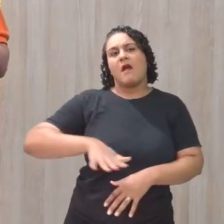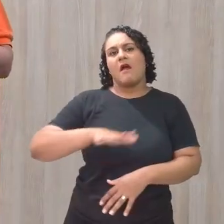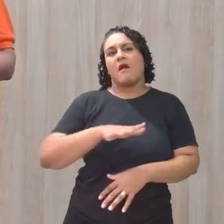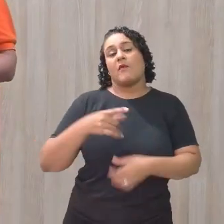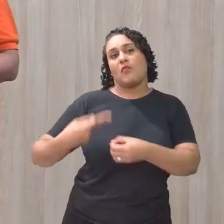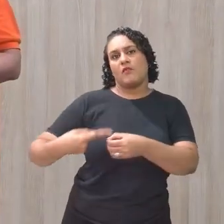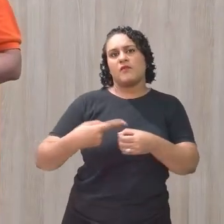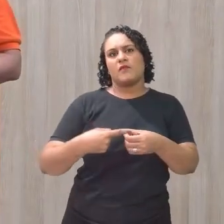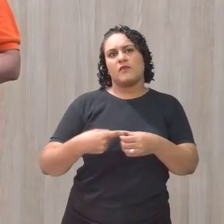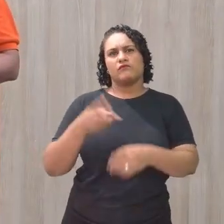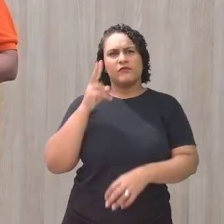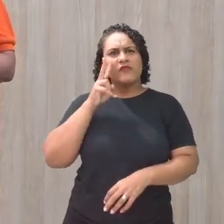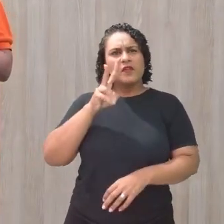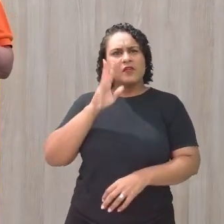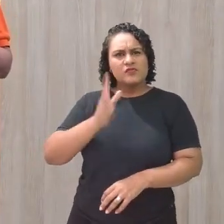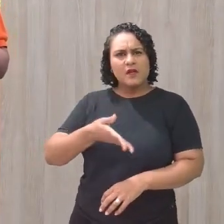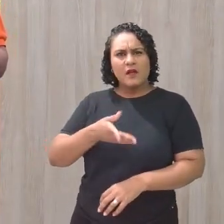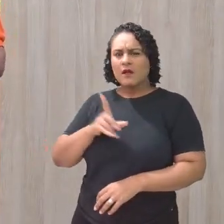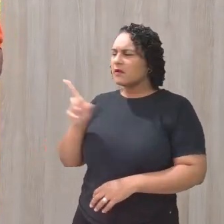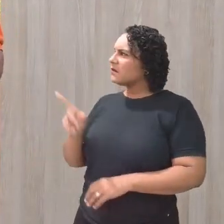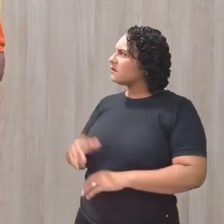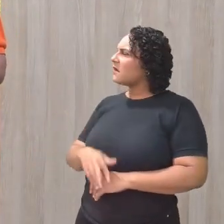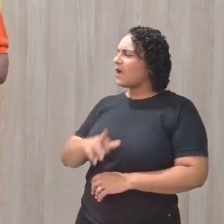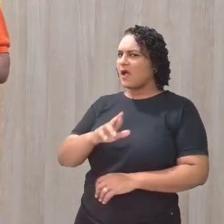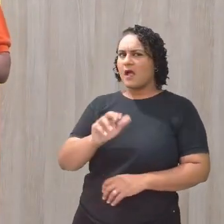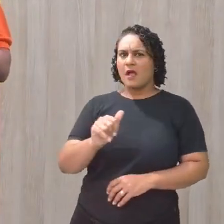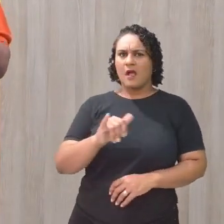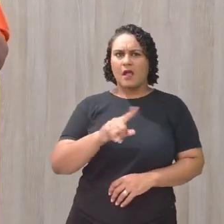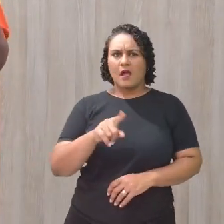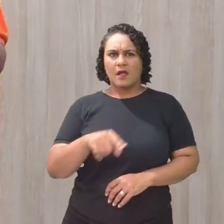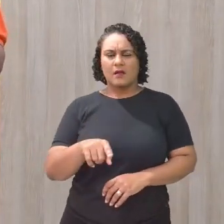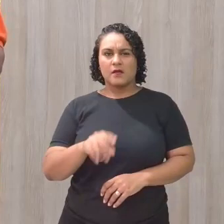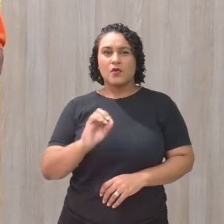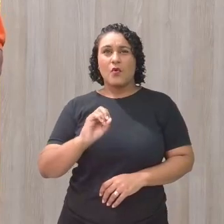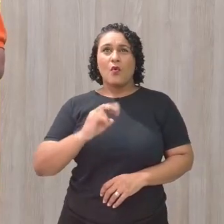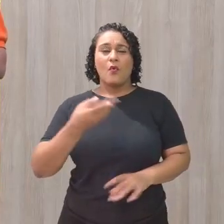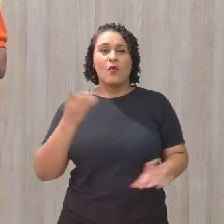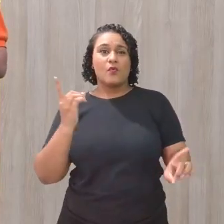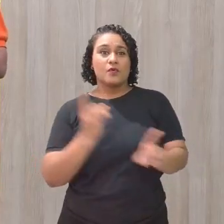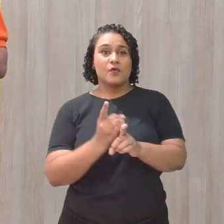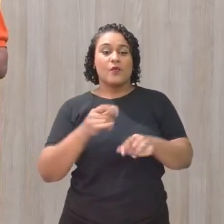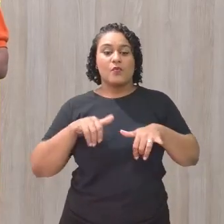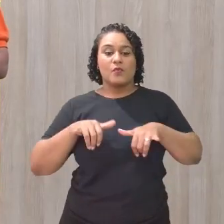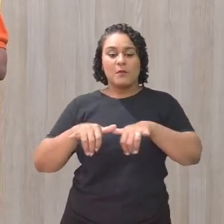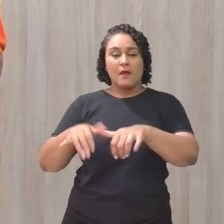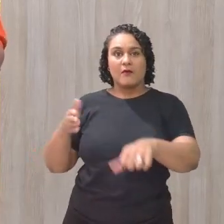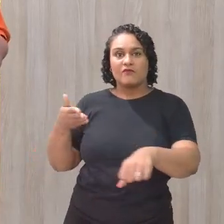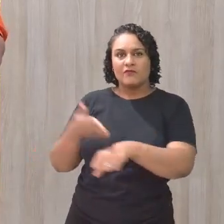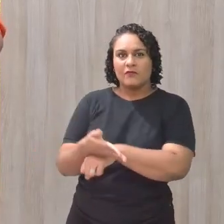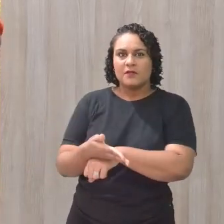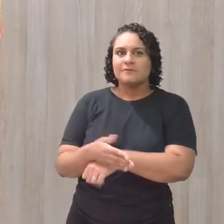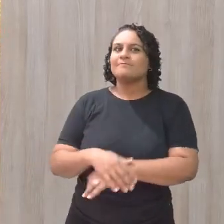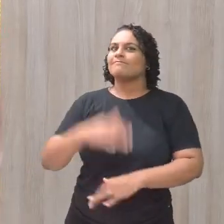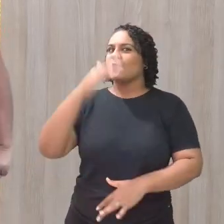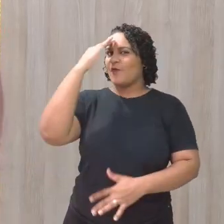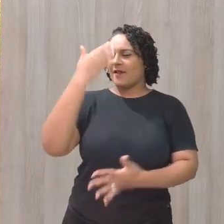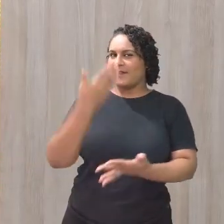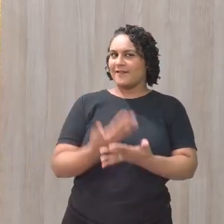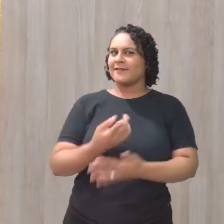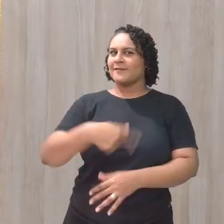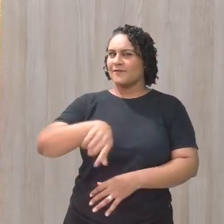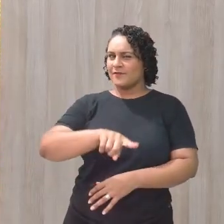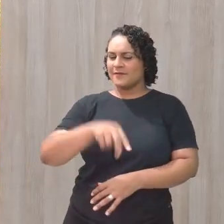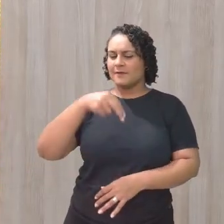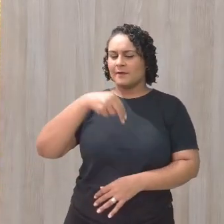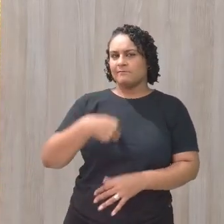aí viram essa raiz, ou vocês conhecem quando encontram lá no supermercado. Eu acredito, vocês são